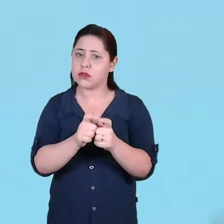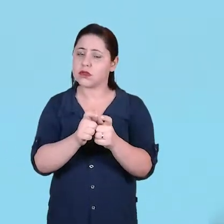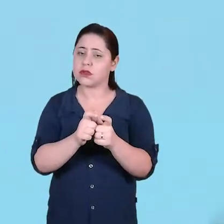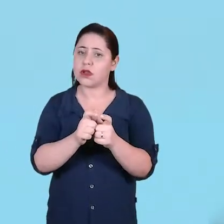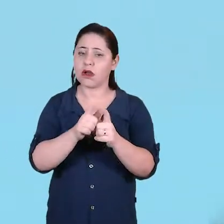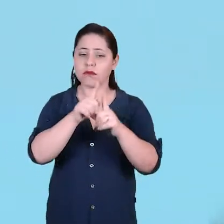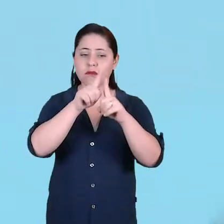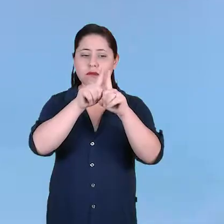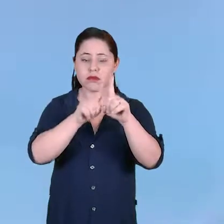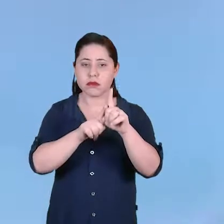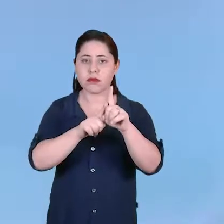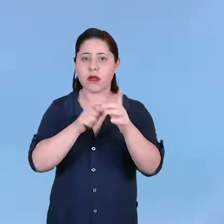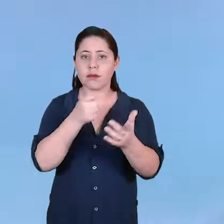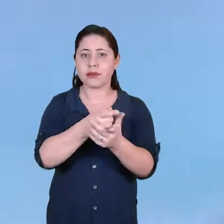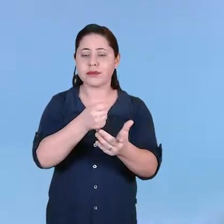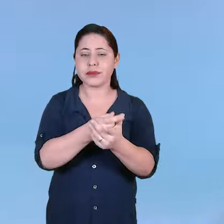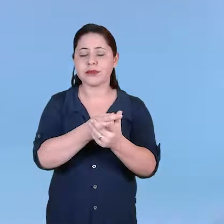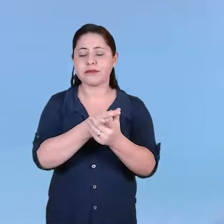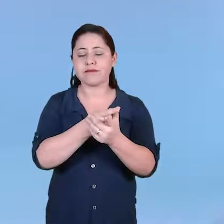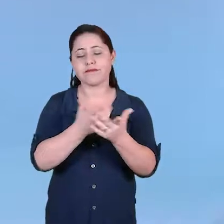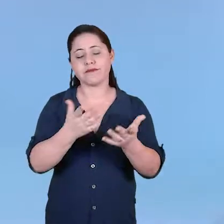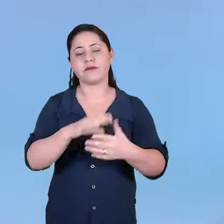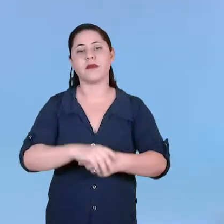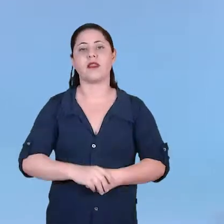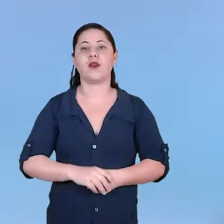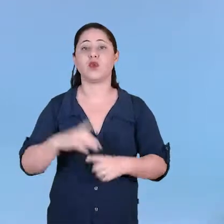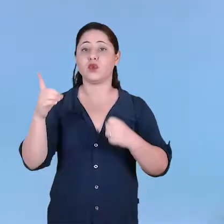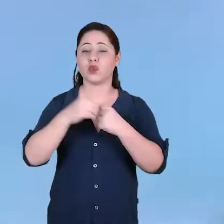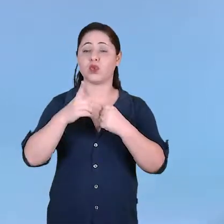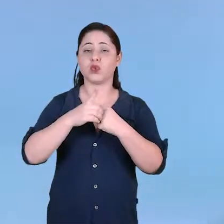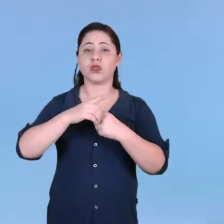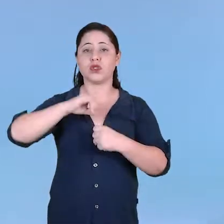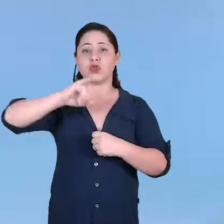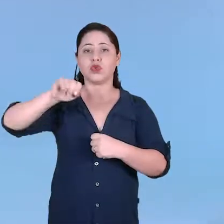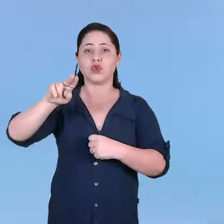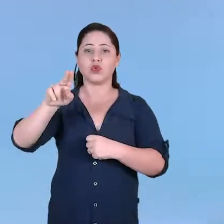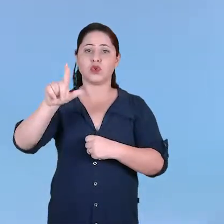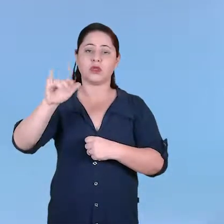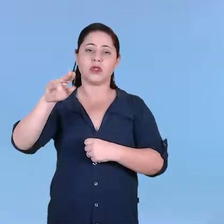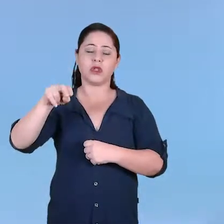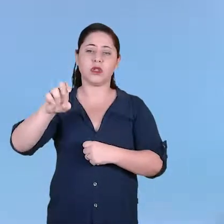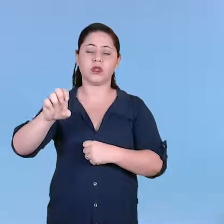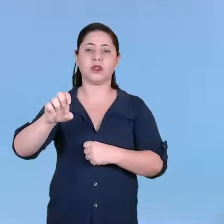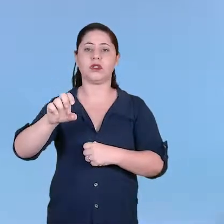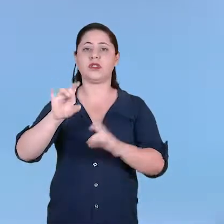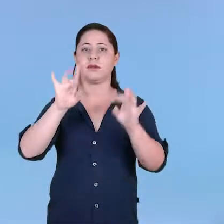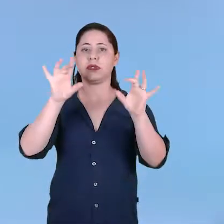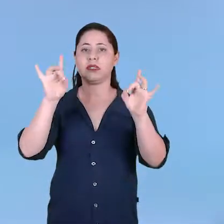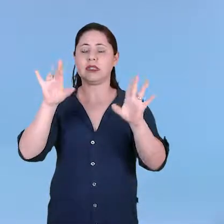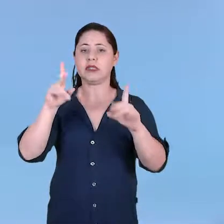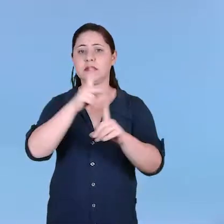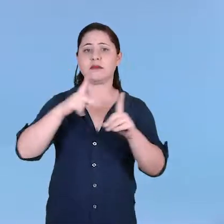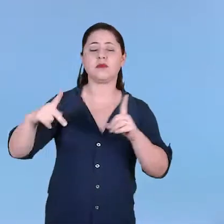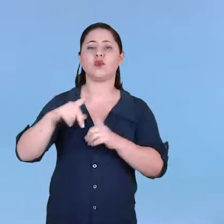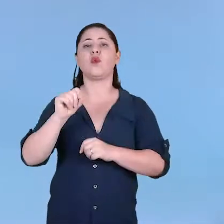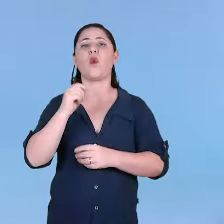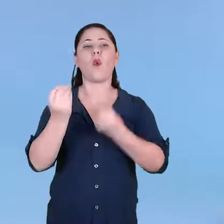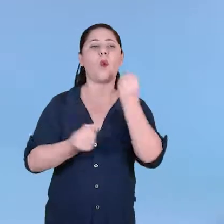da Previdência. Doutora Juliane, que é já especialista em Previdência, o que a senhora avalia